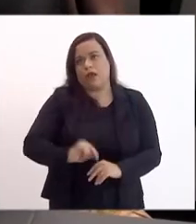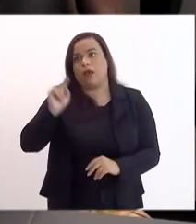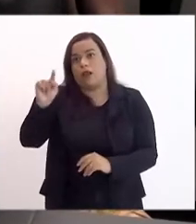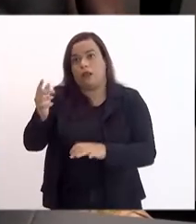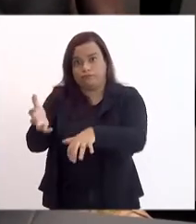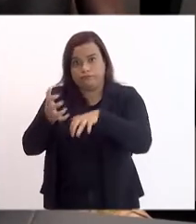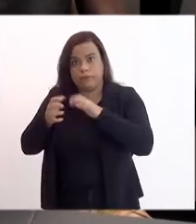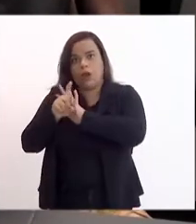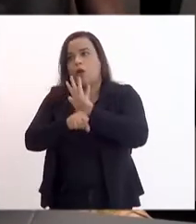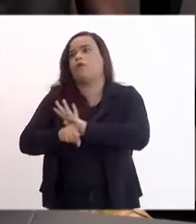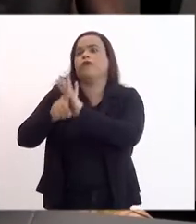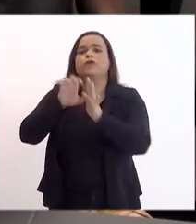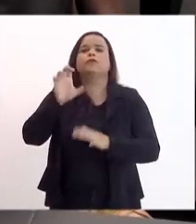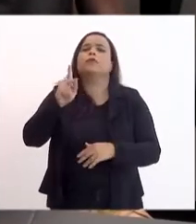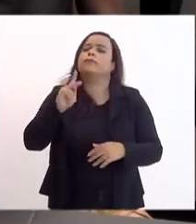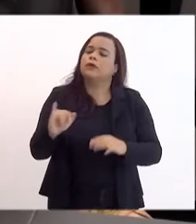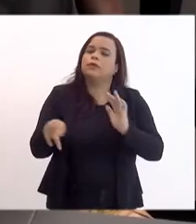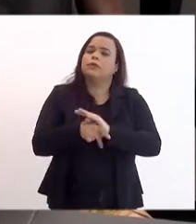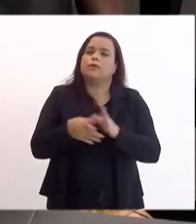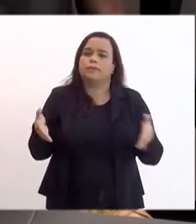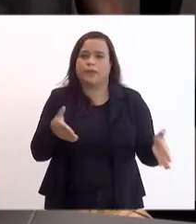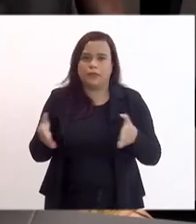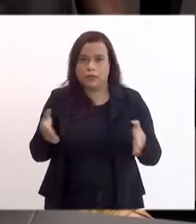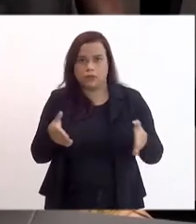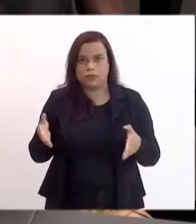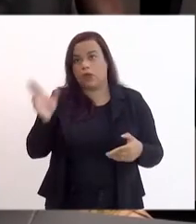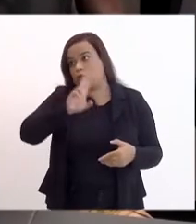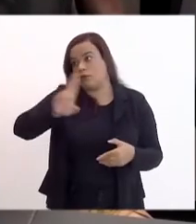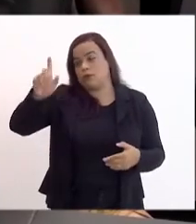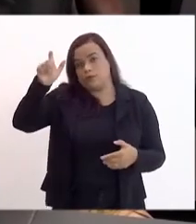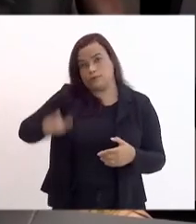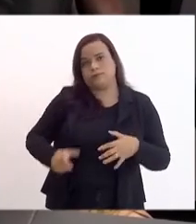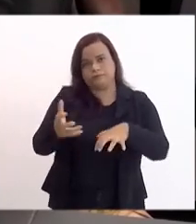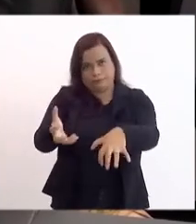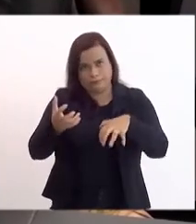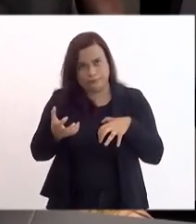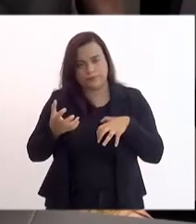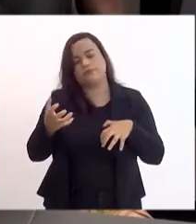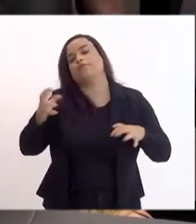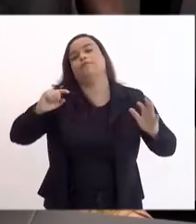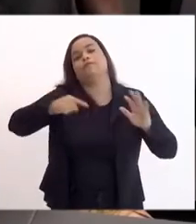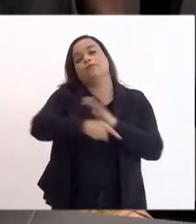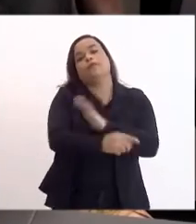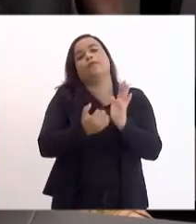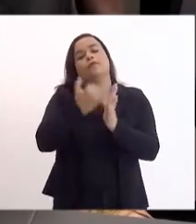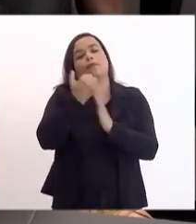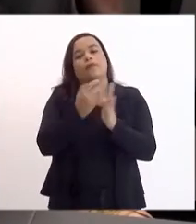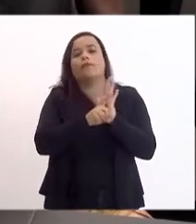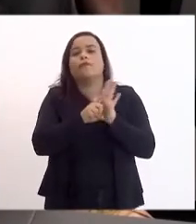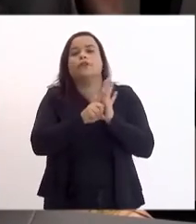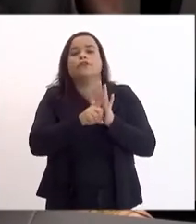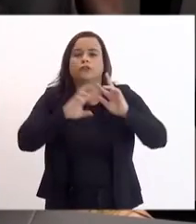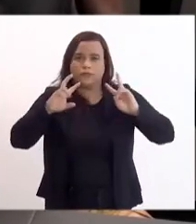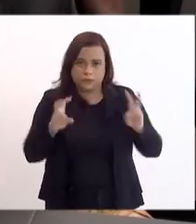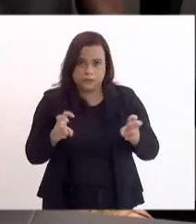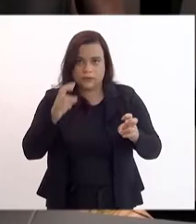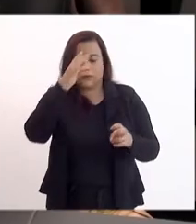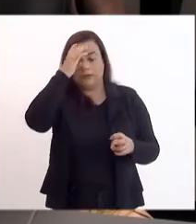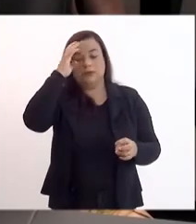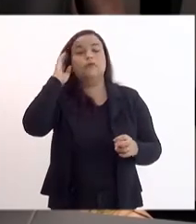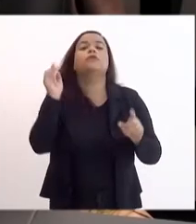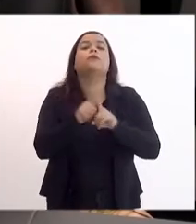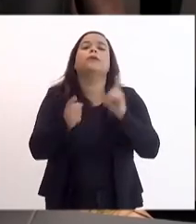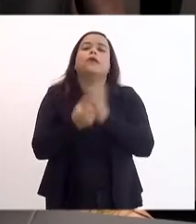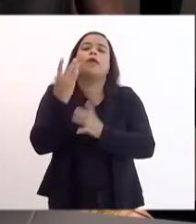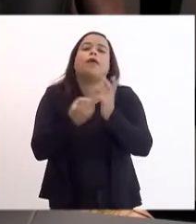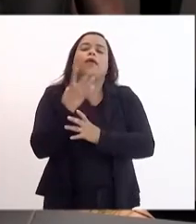CPI esse mandato, né, para, em nome do parlamento, aprofundar a investigação sobre um tema e produzir